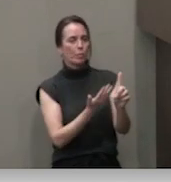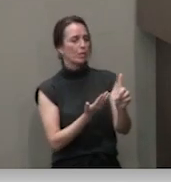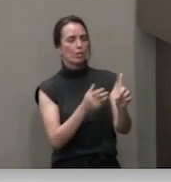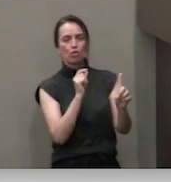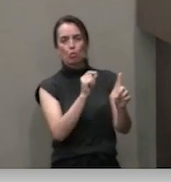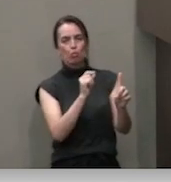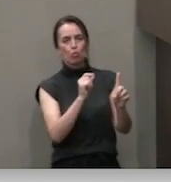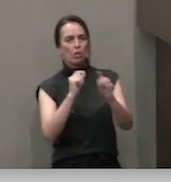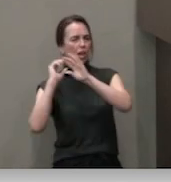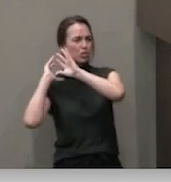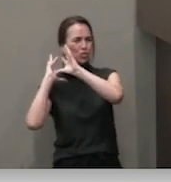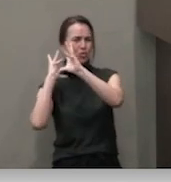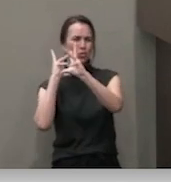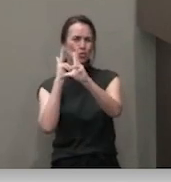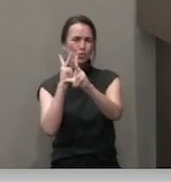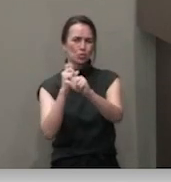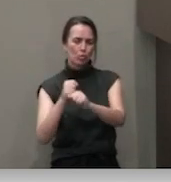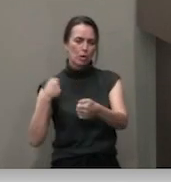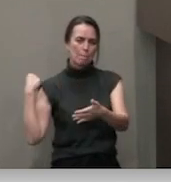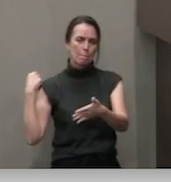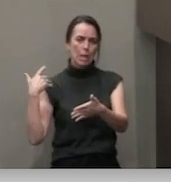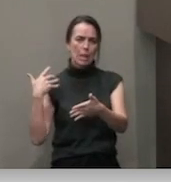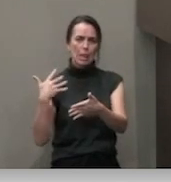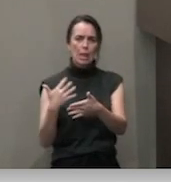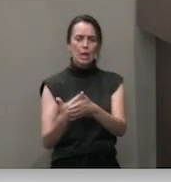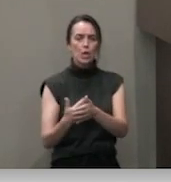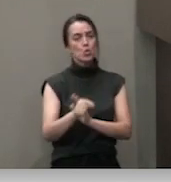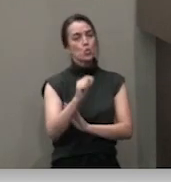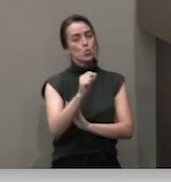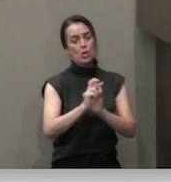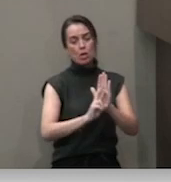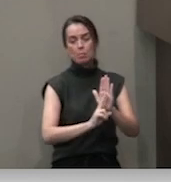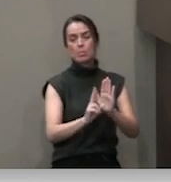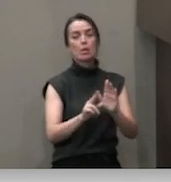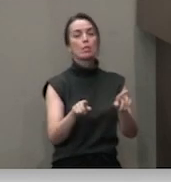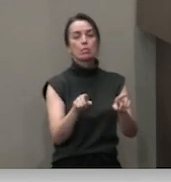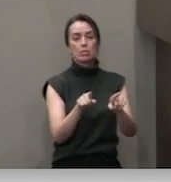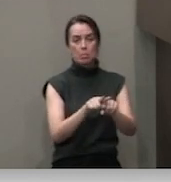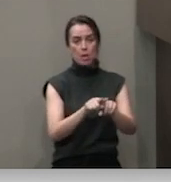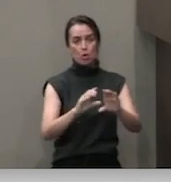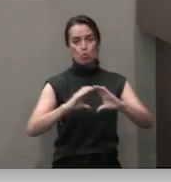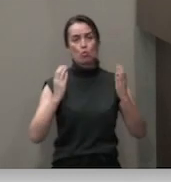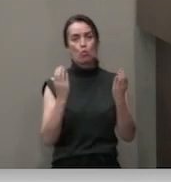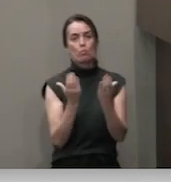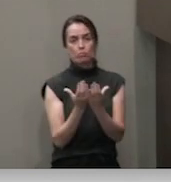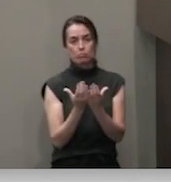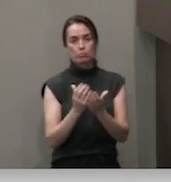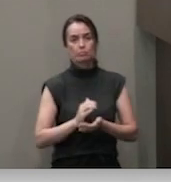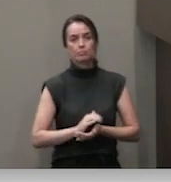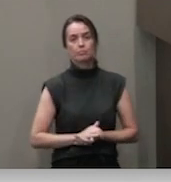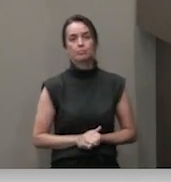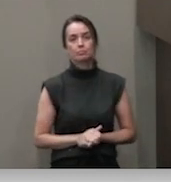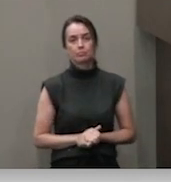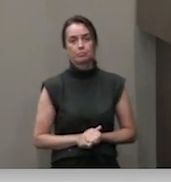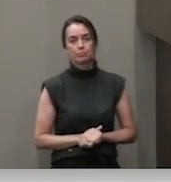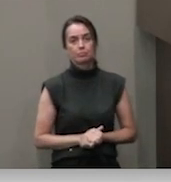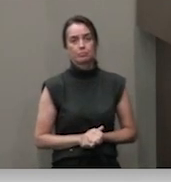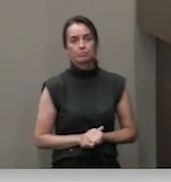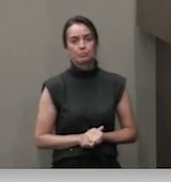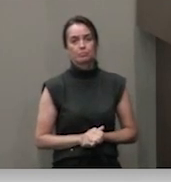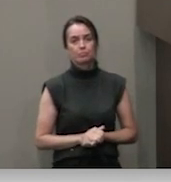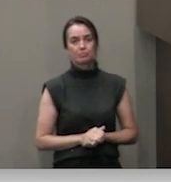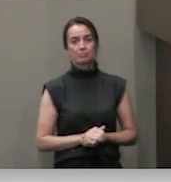a história toda as atividades e o que elas representam na vida da comunidade então certamente a d Carolina